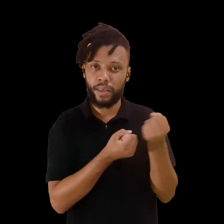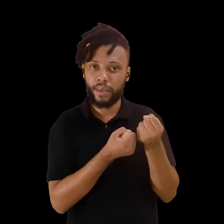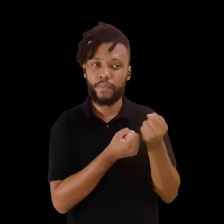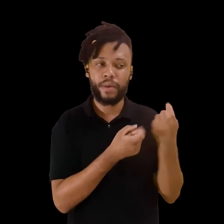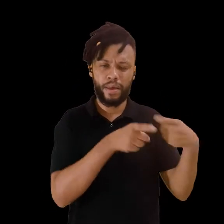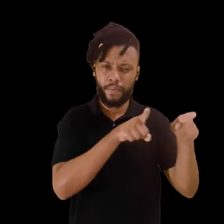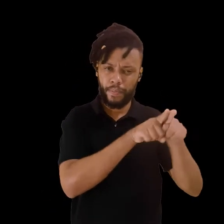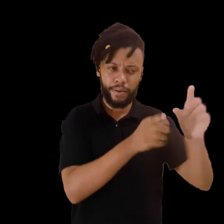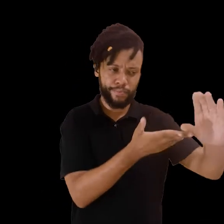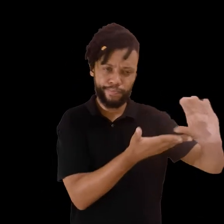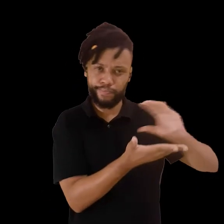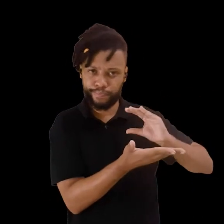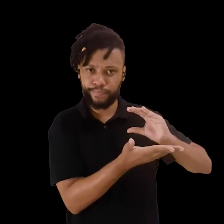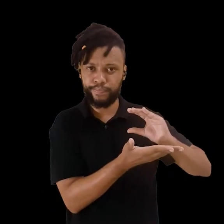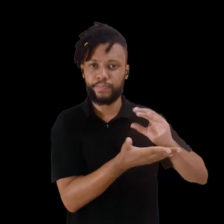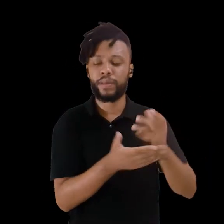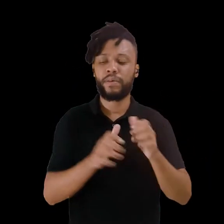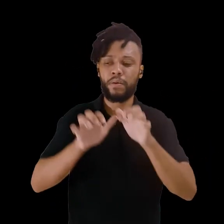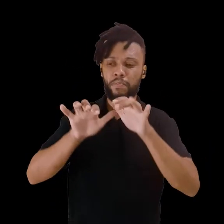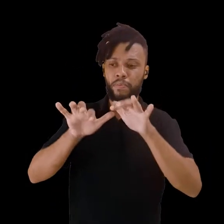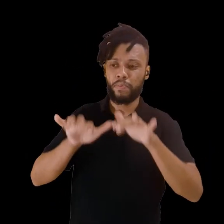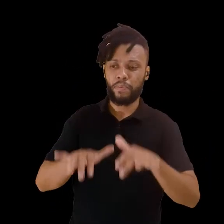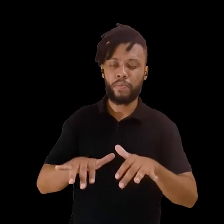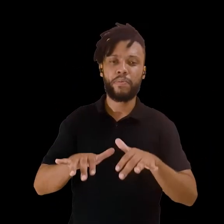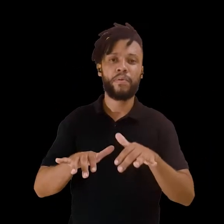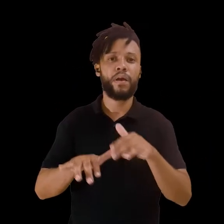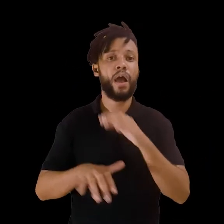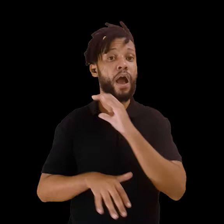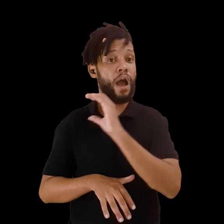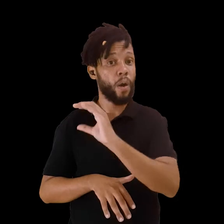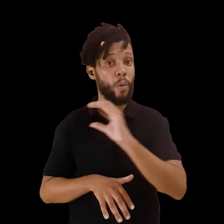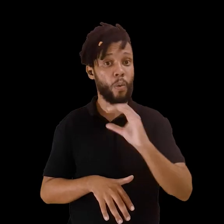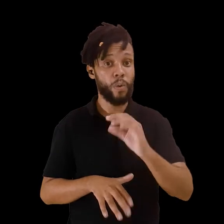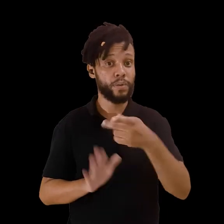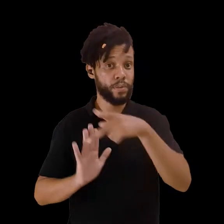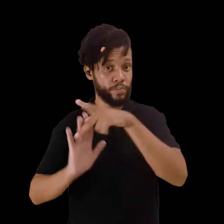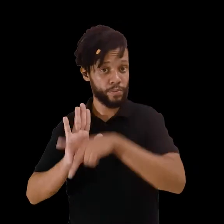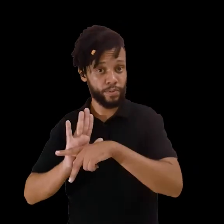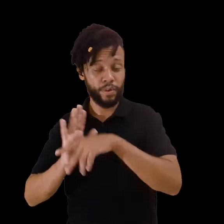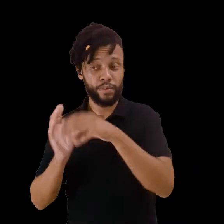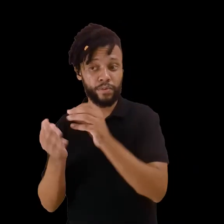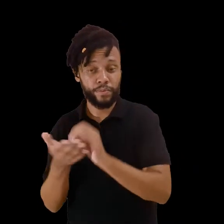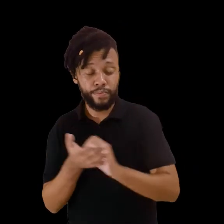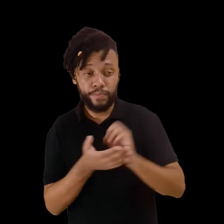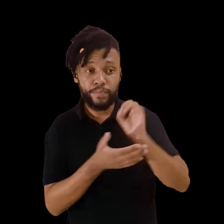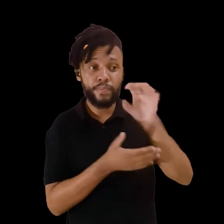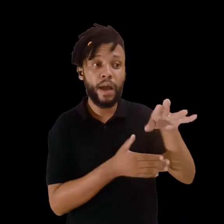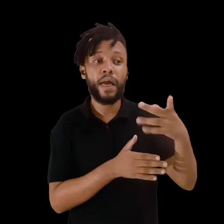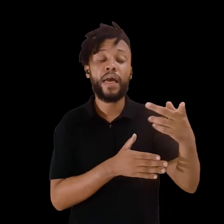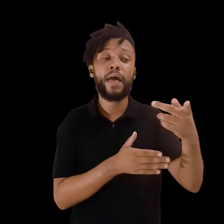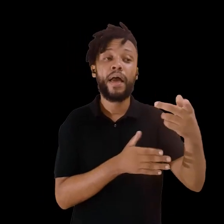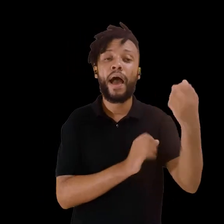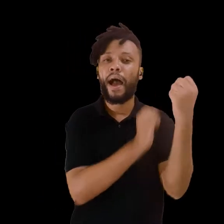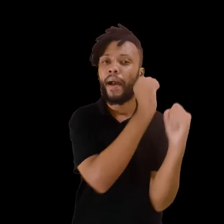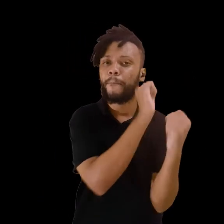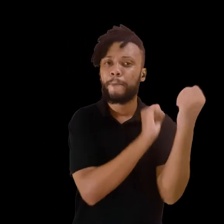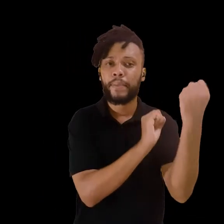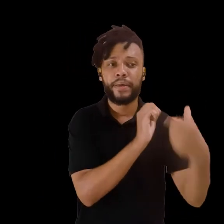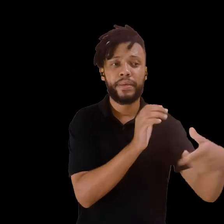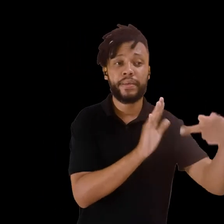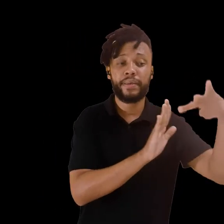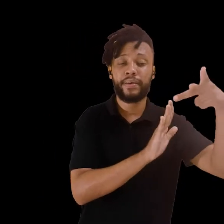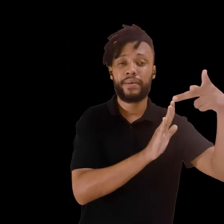patrocínio, você encaminha os dados bancários da conta do projeto para o patrocinador, porque é ele que